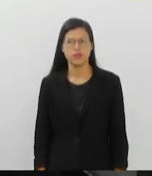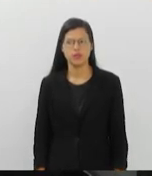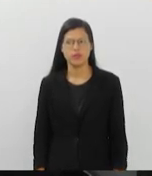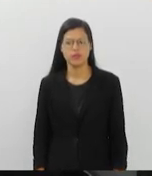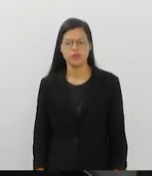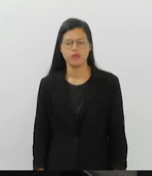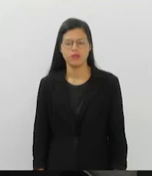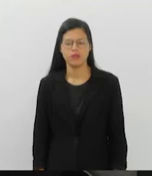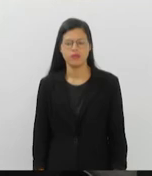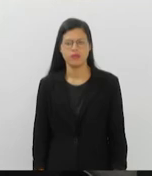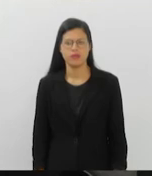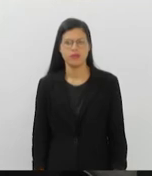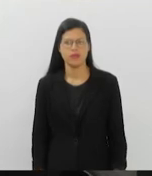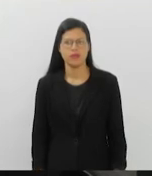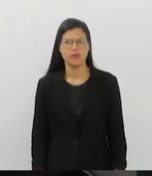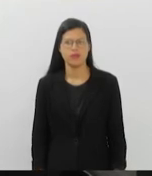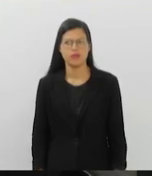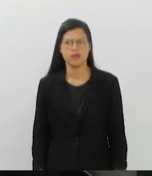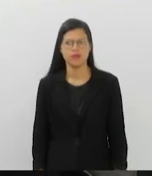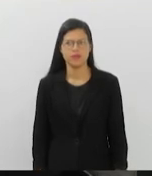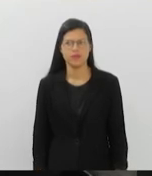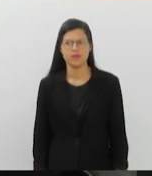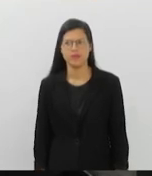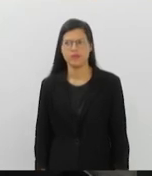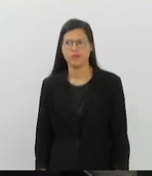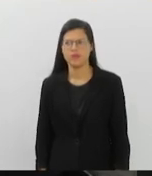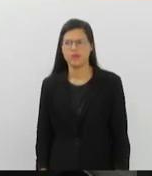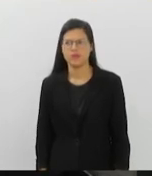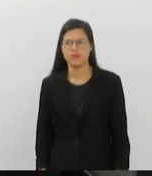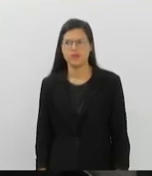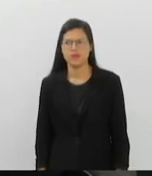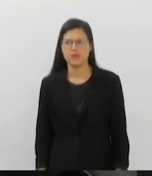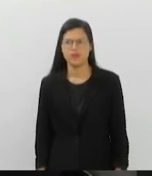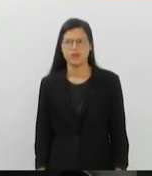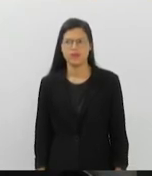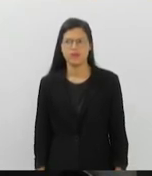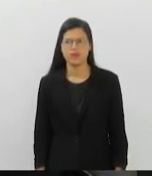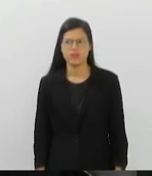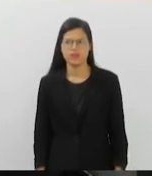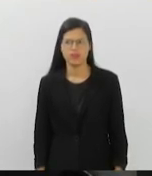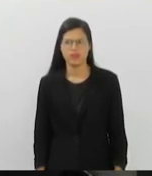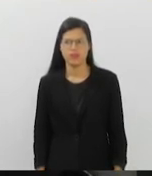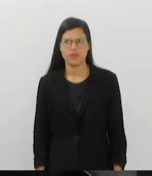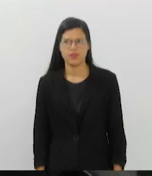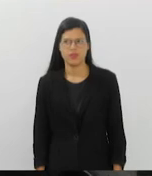Não amor boa tarde boa tarde meu amor PR